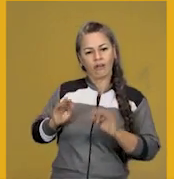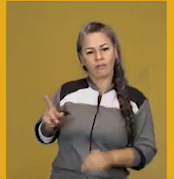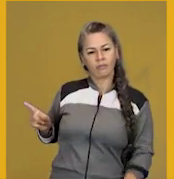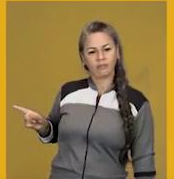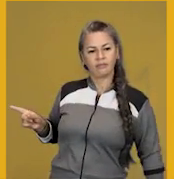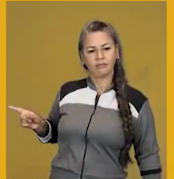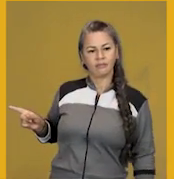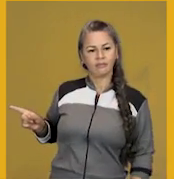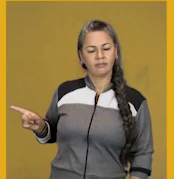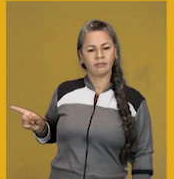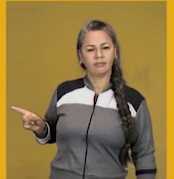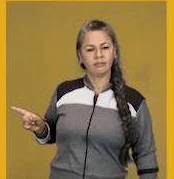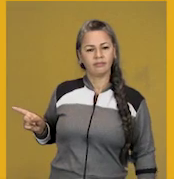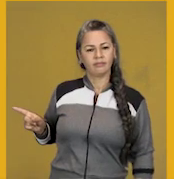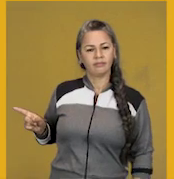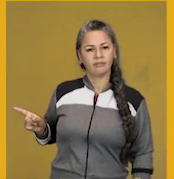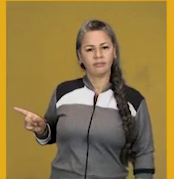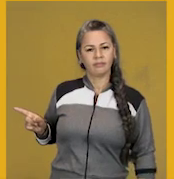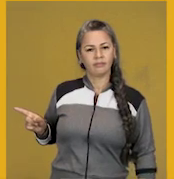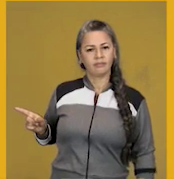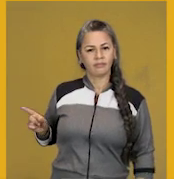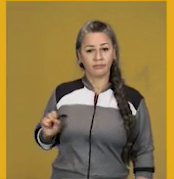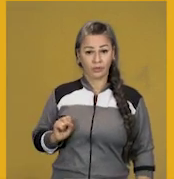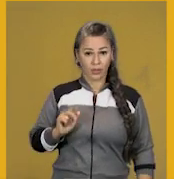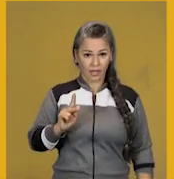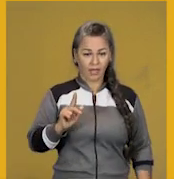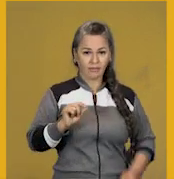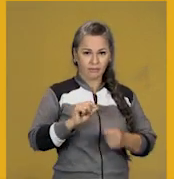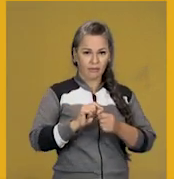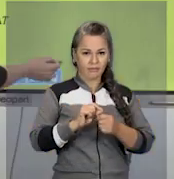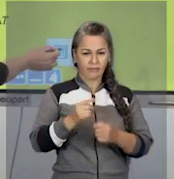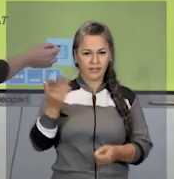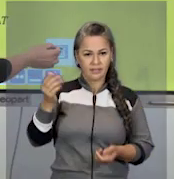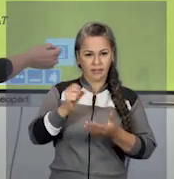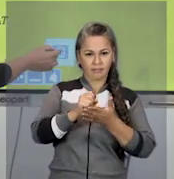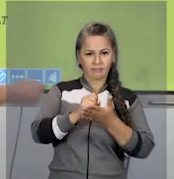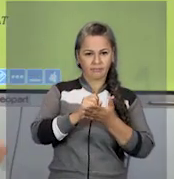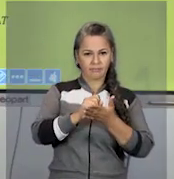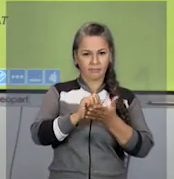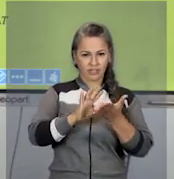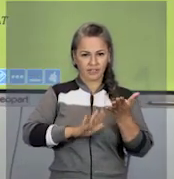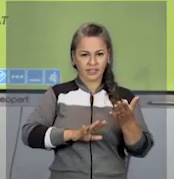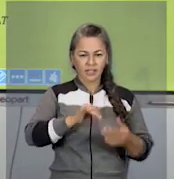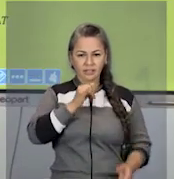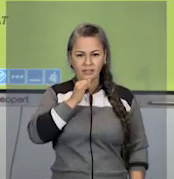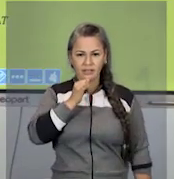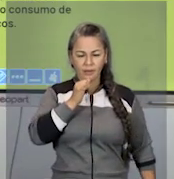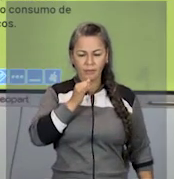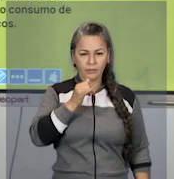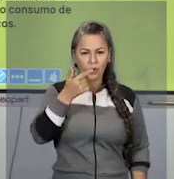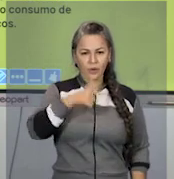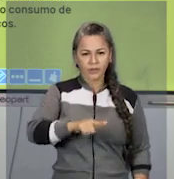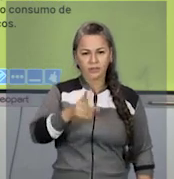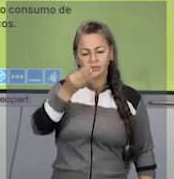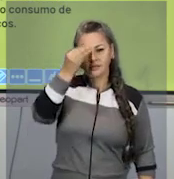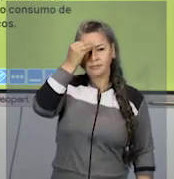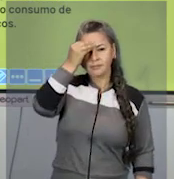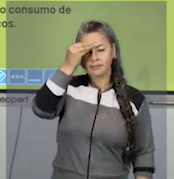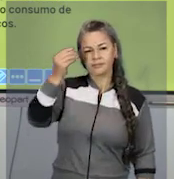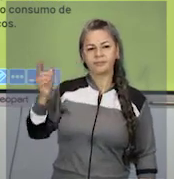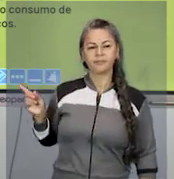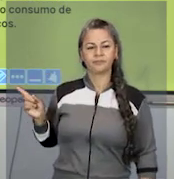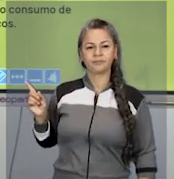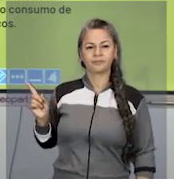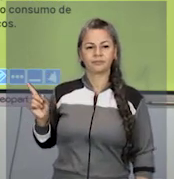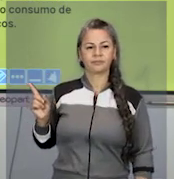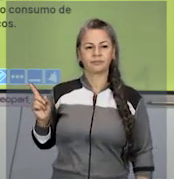como variável. Ok? Vamos a um exemplo para que a gente possa entender como se